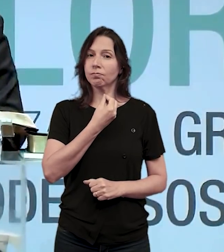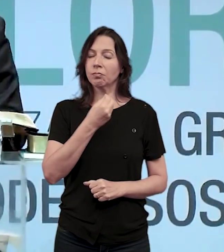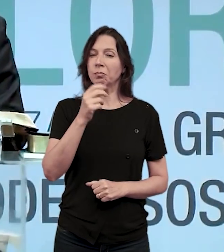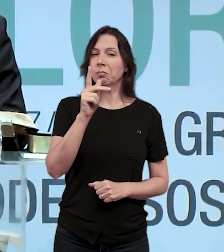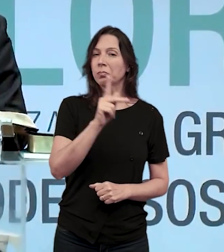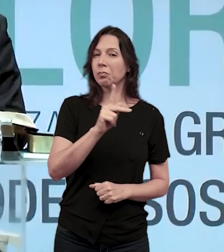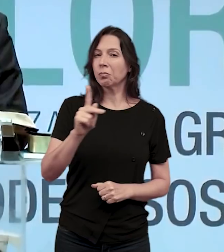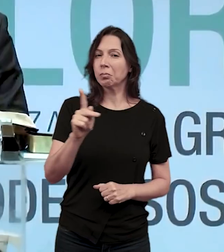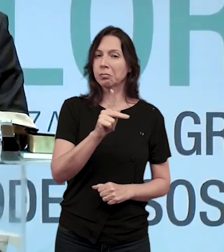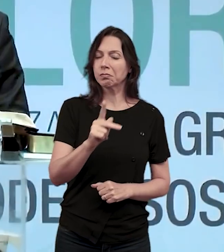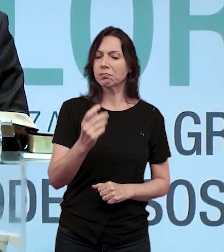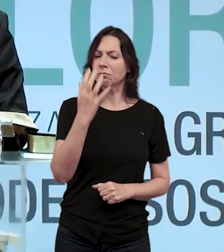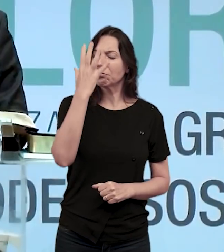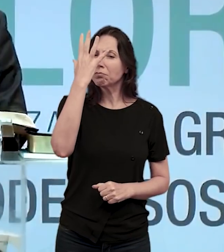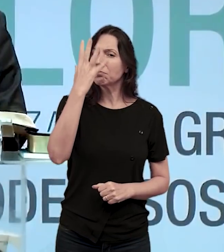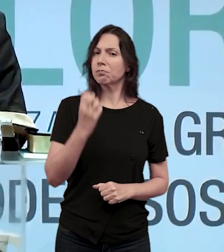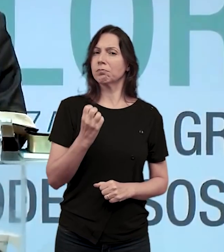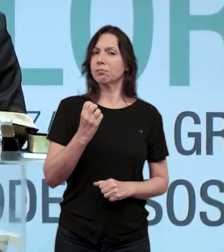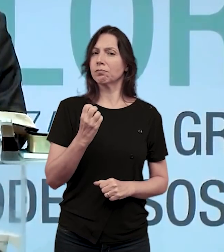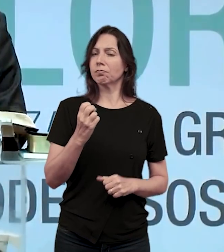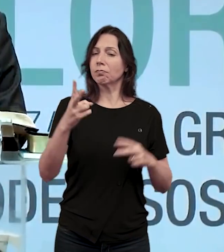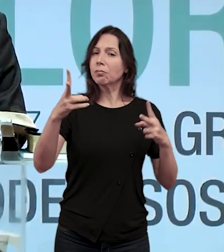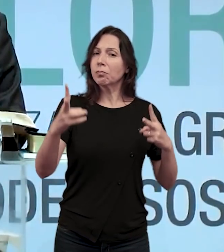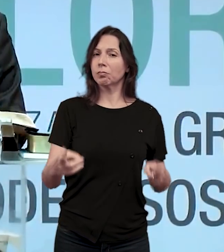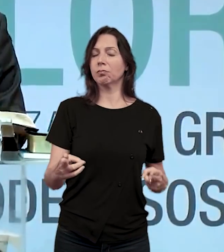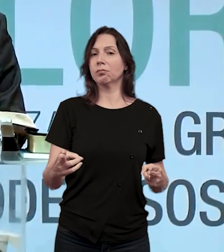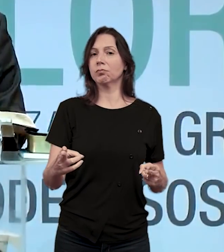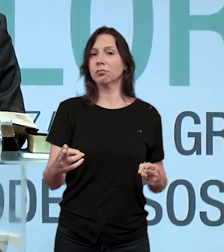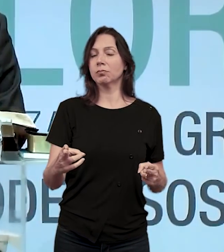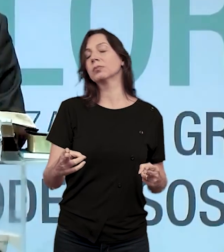é a professora mais implacável,